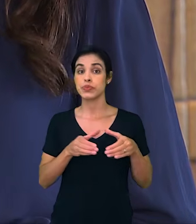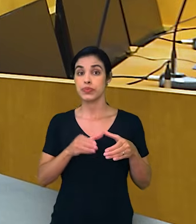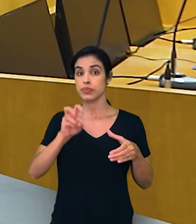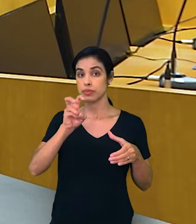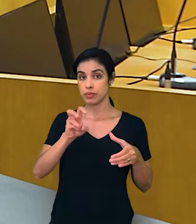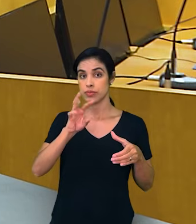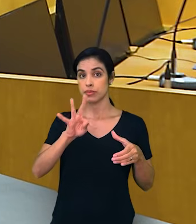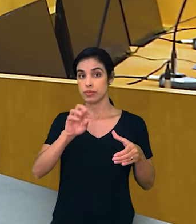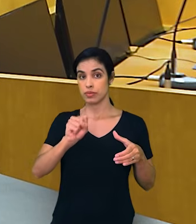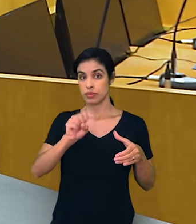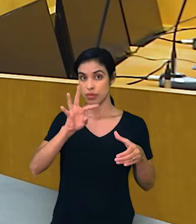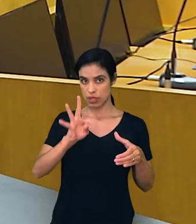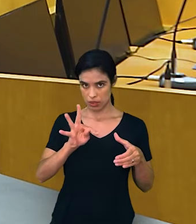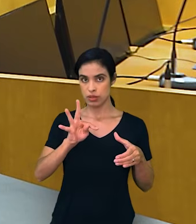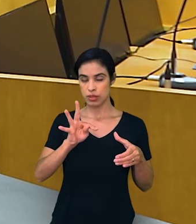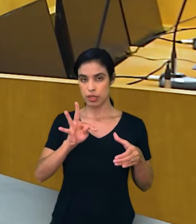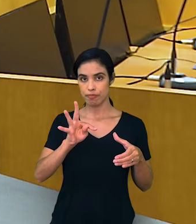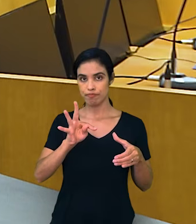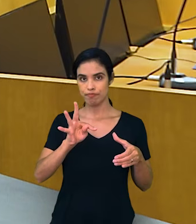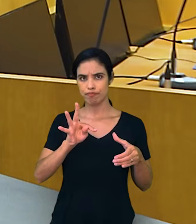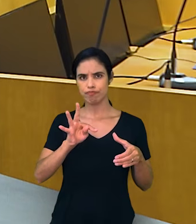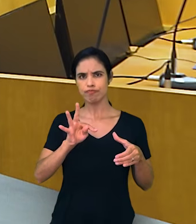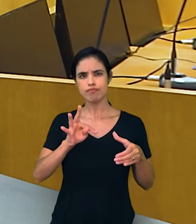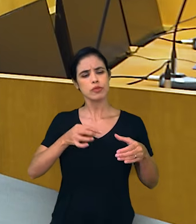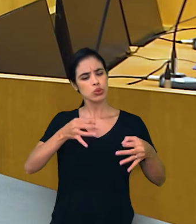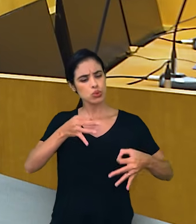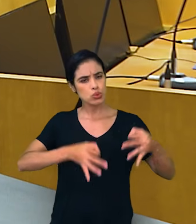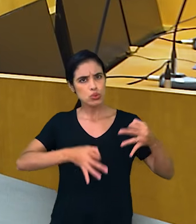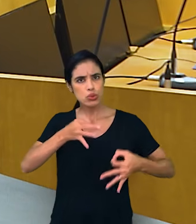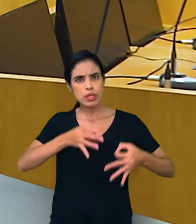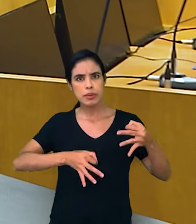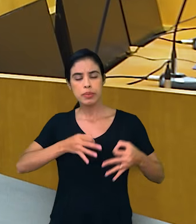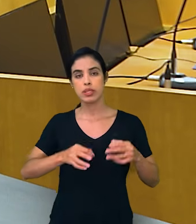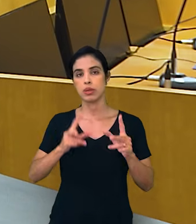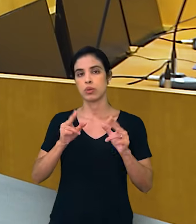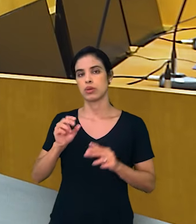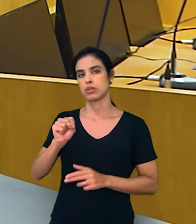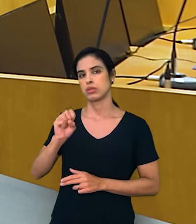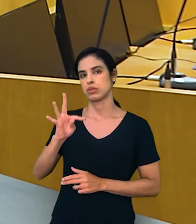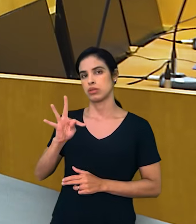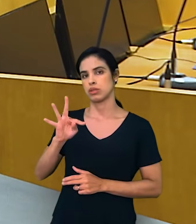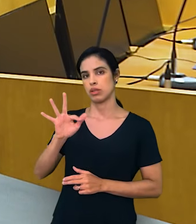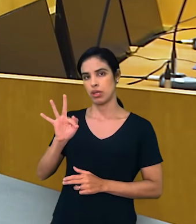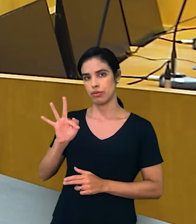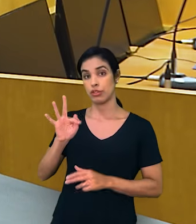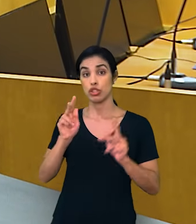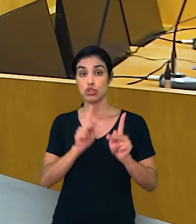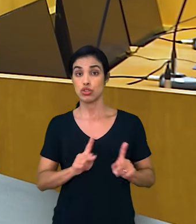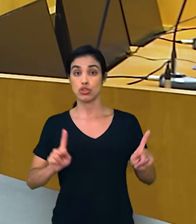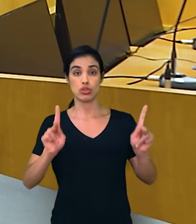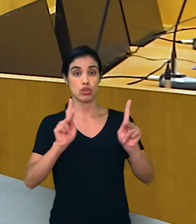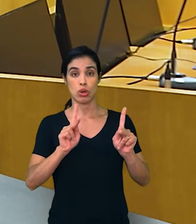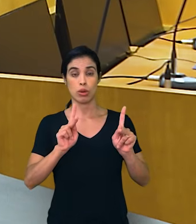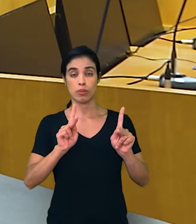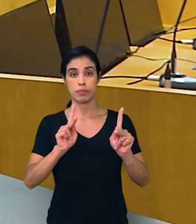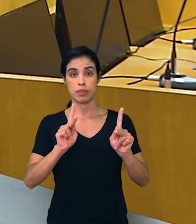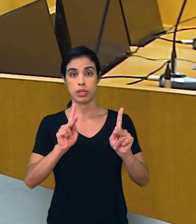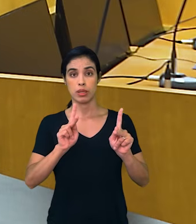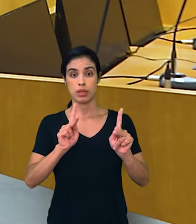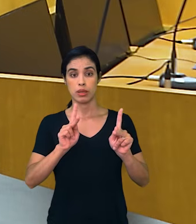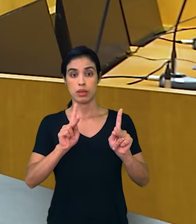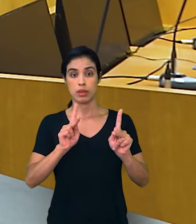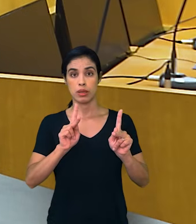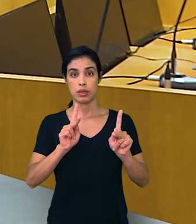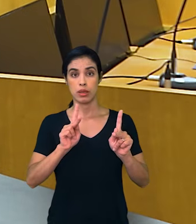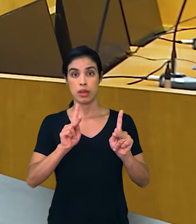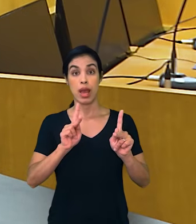quinta turma do TST seguiu o entendimento já firmado pelo Supremo Tribunal Federal de que shopping center não pode ser